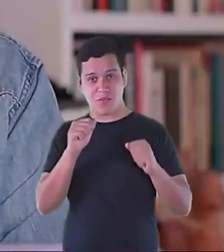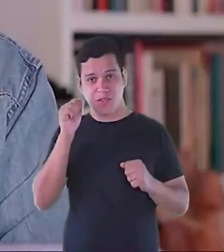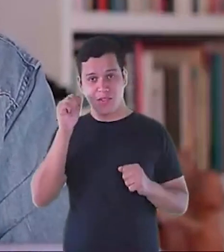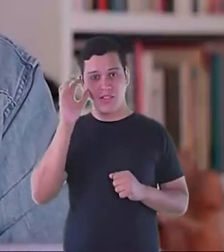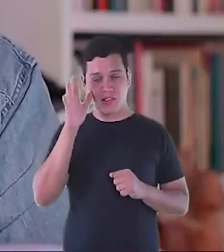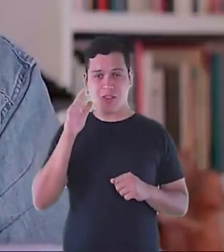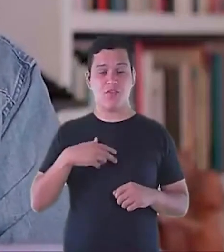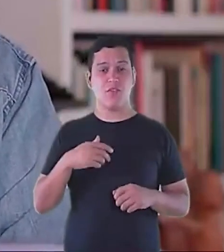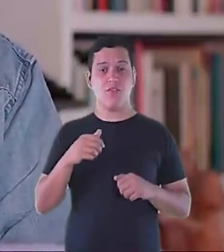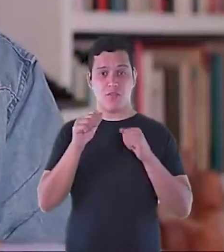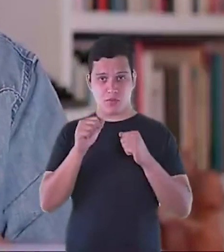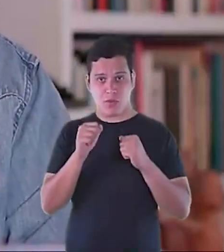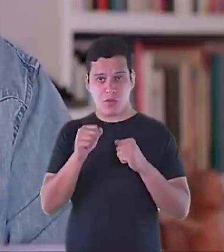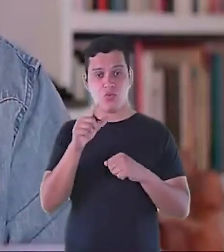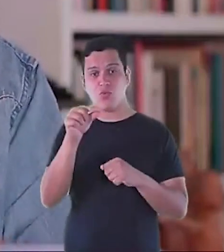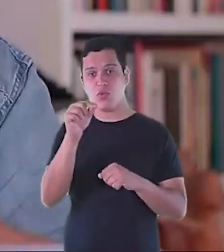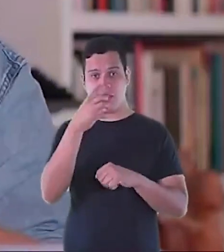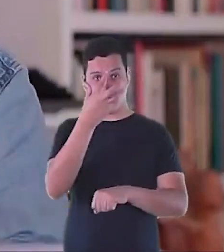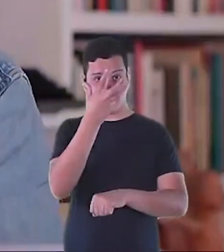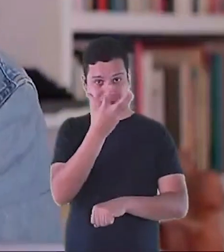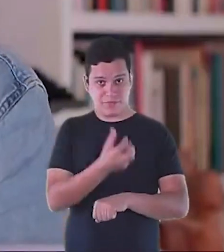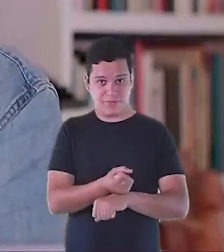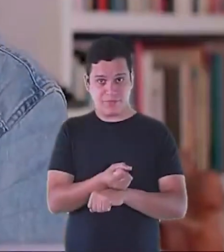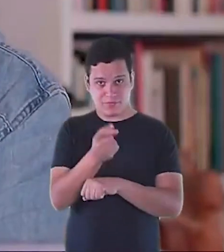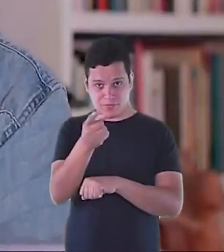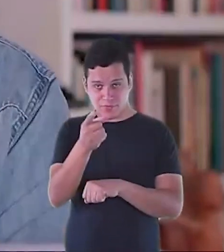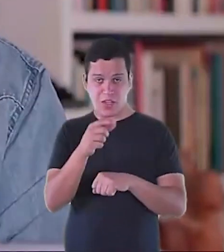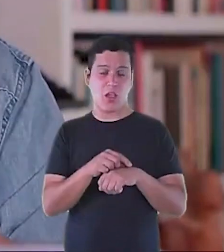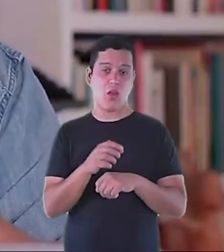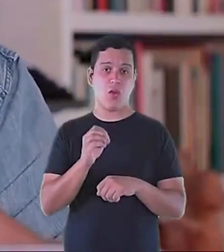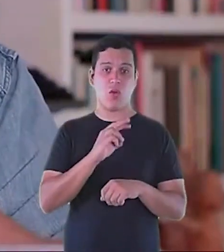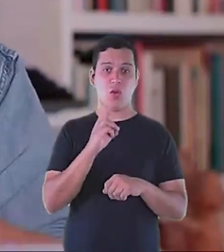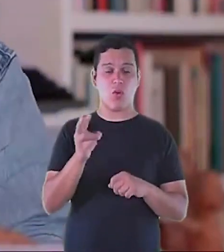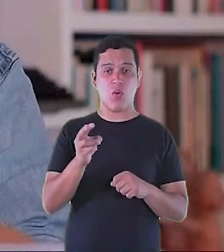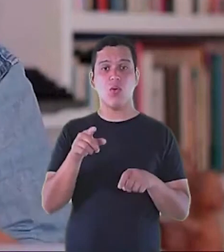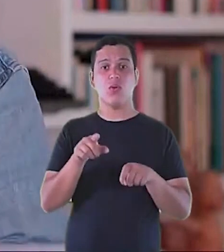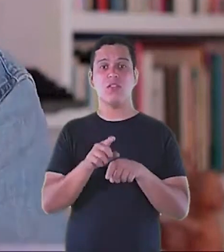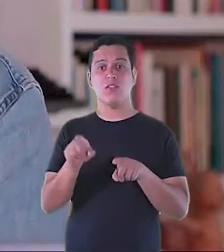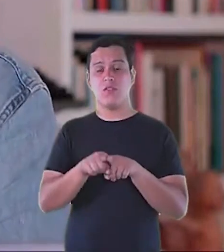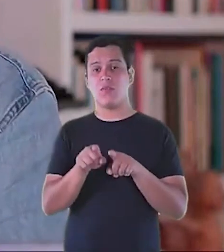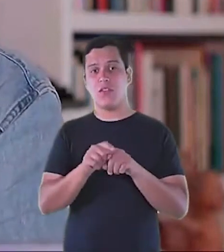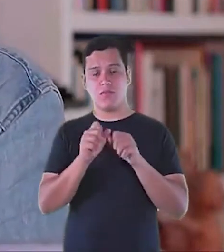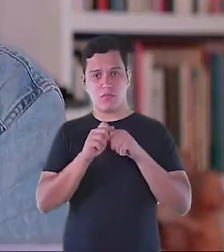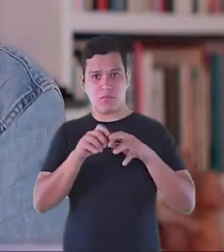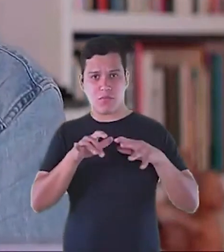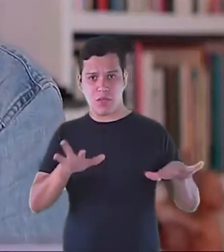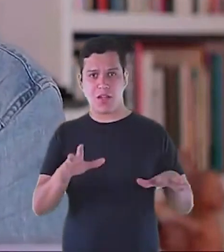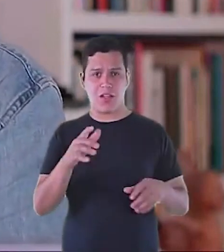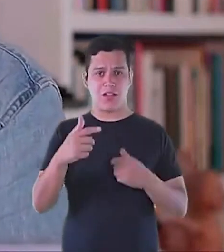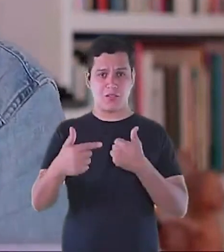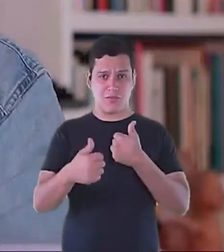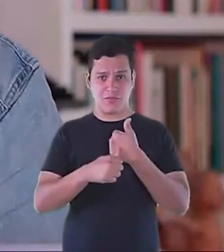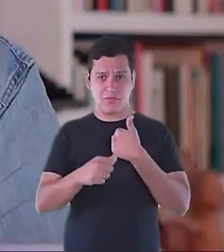repleta de livros. E compartilhe essa live, se você estiver gostando. Beleza?